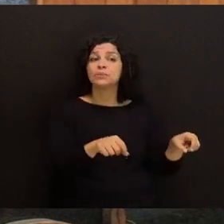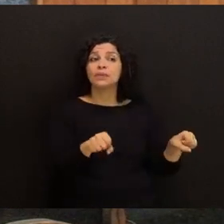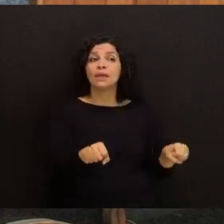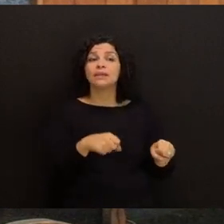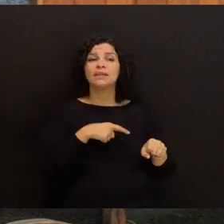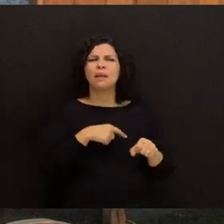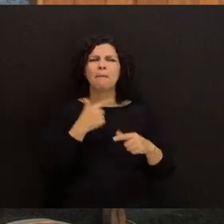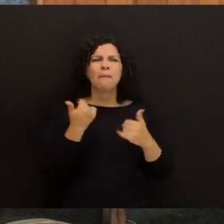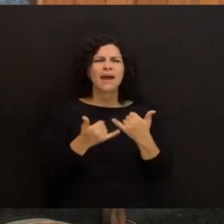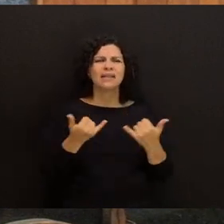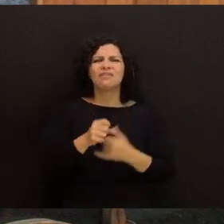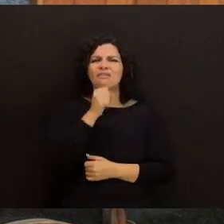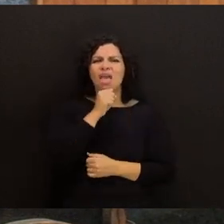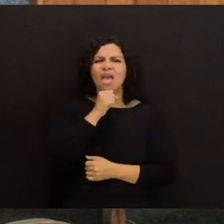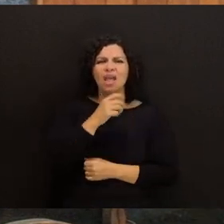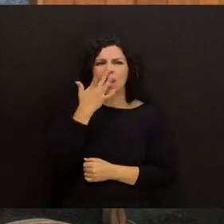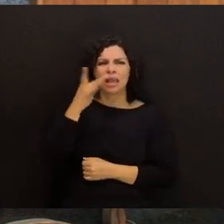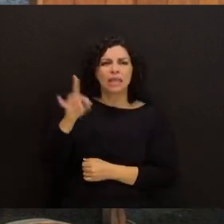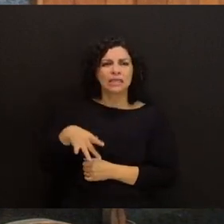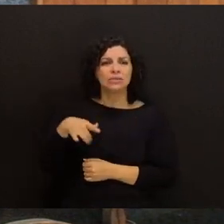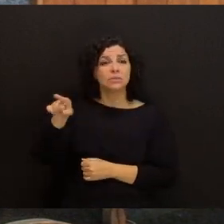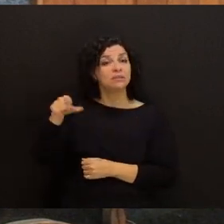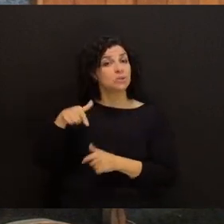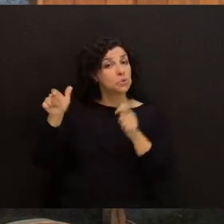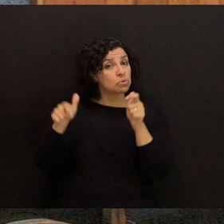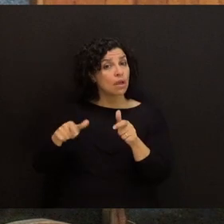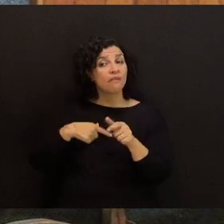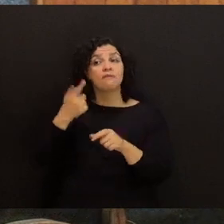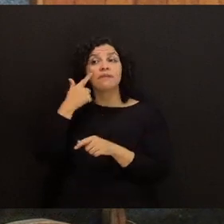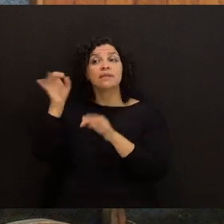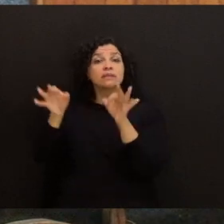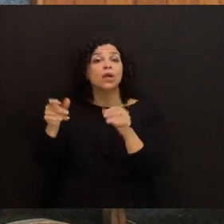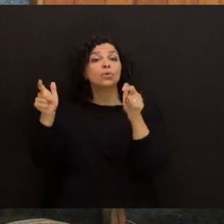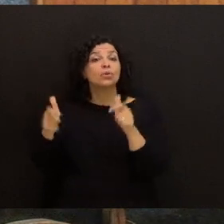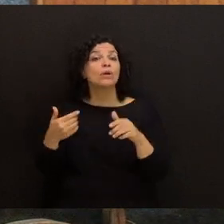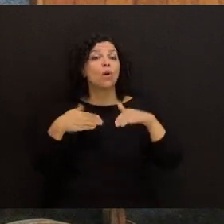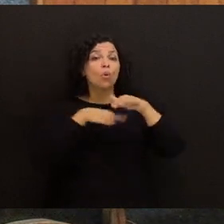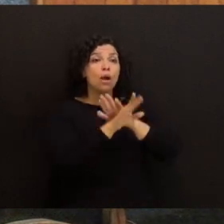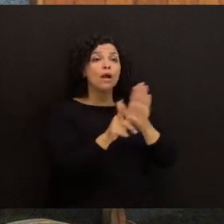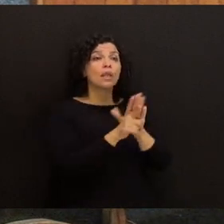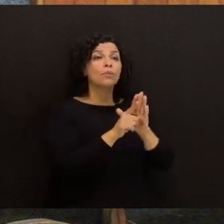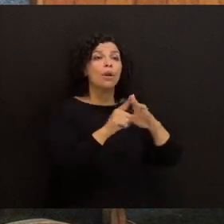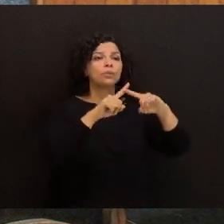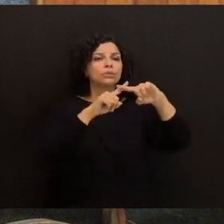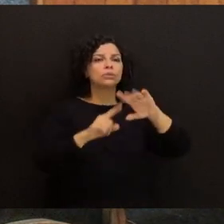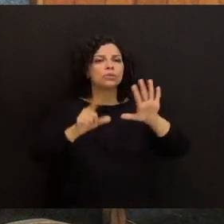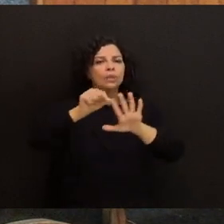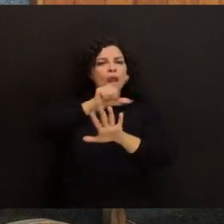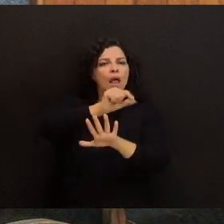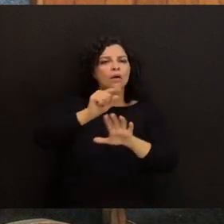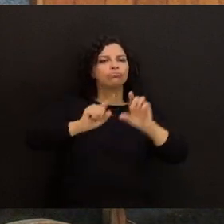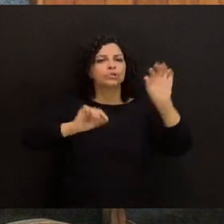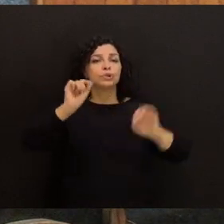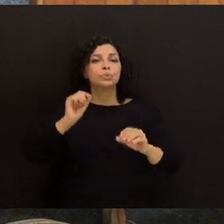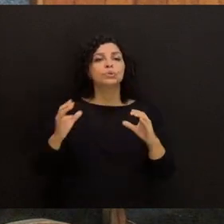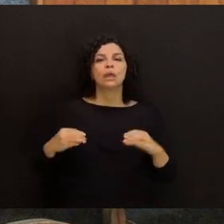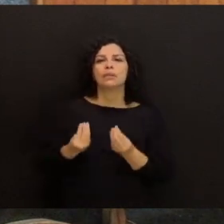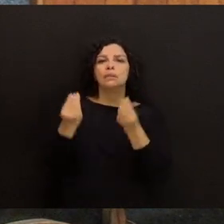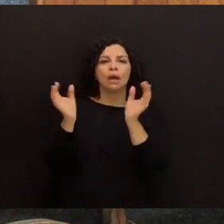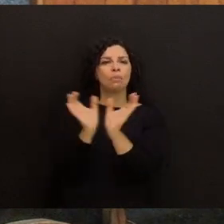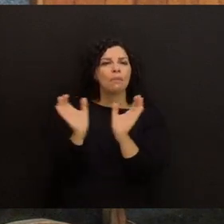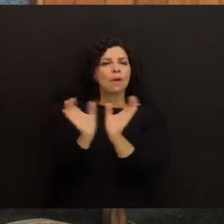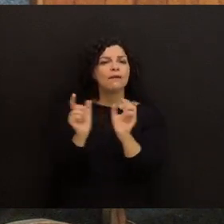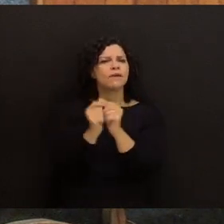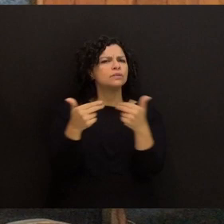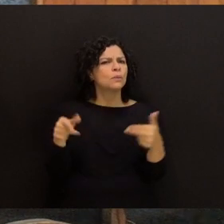lá só acumulando e que façam encaminhamento correto seja através de um leilão seja através de encaminhamento a pai mas que